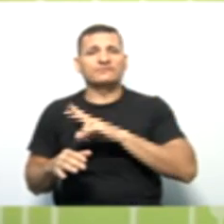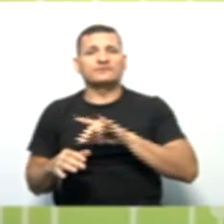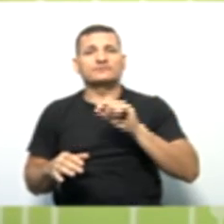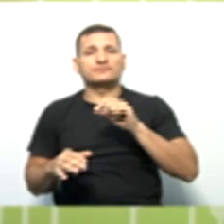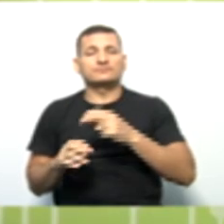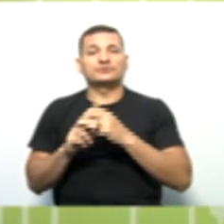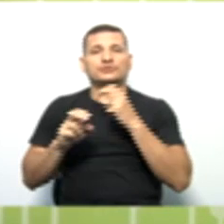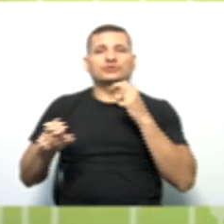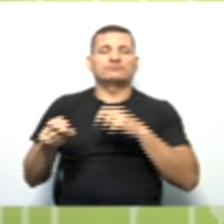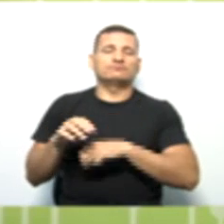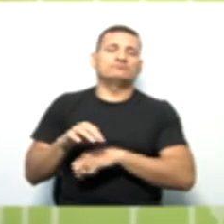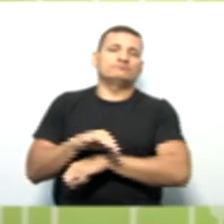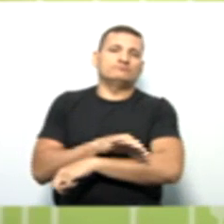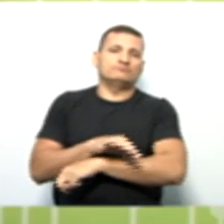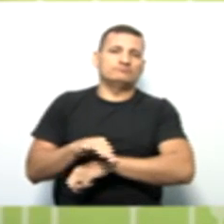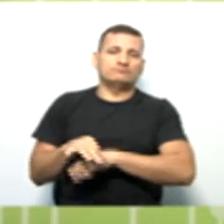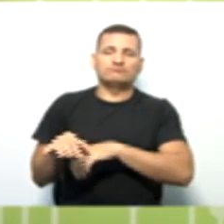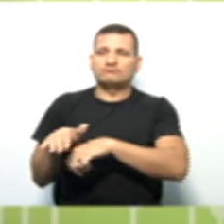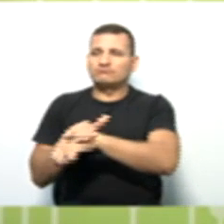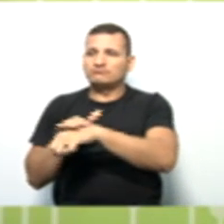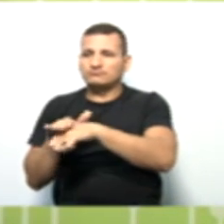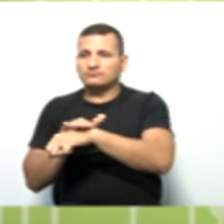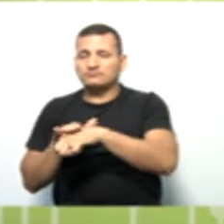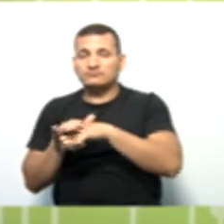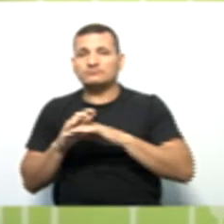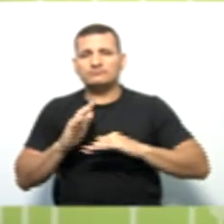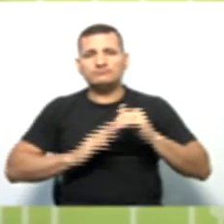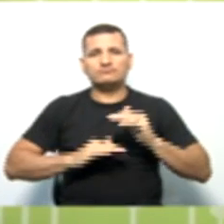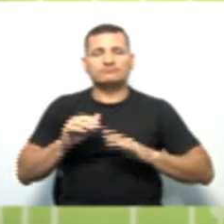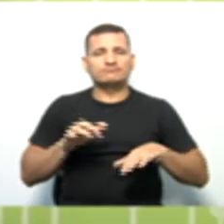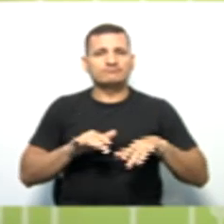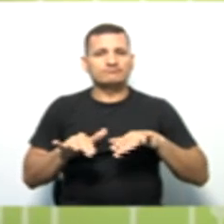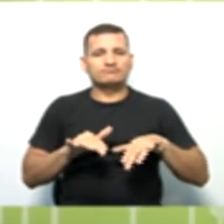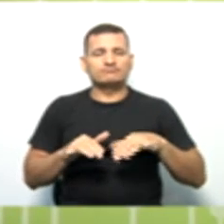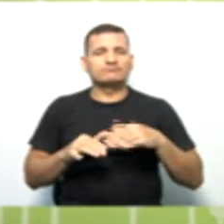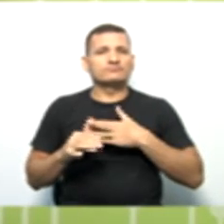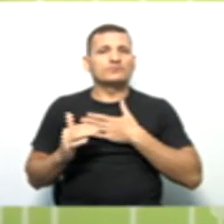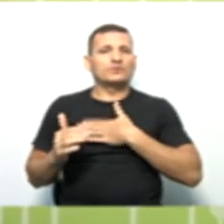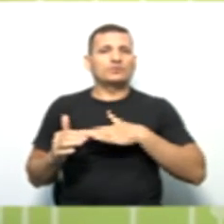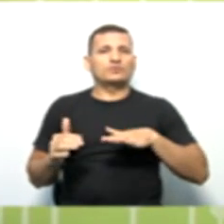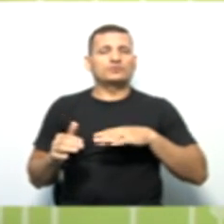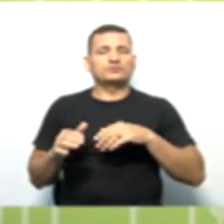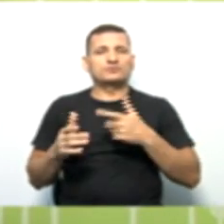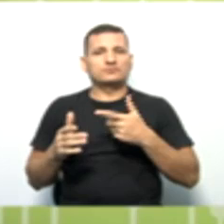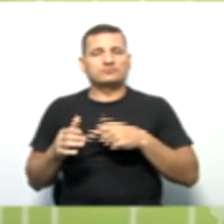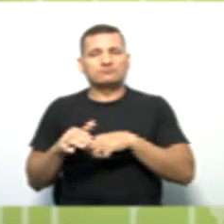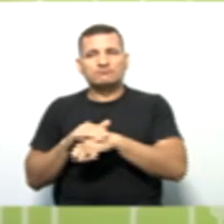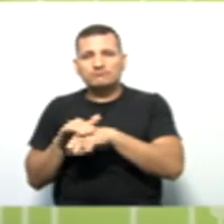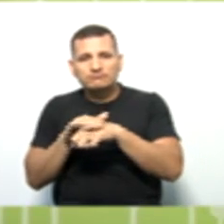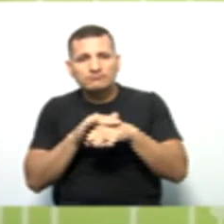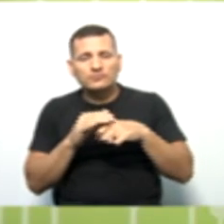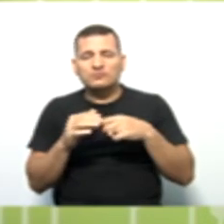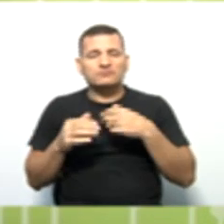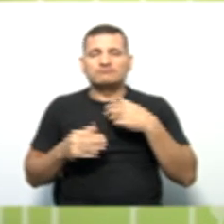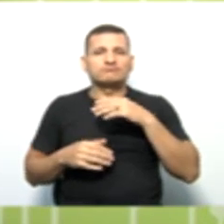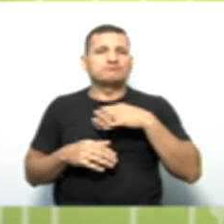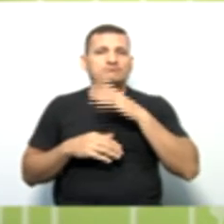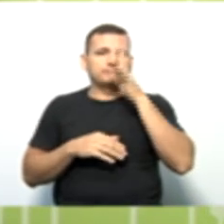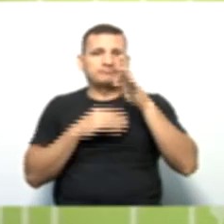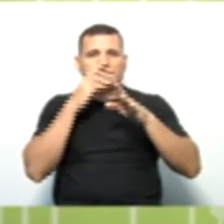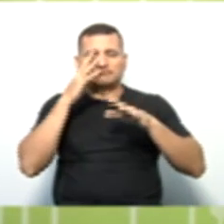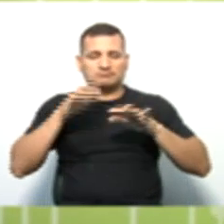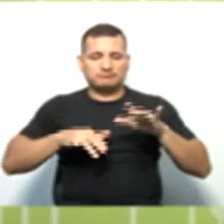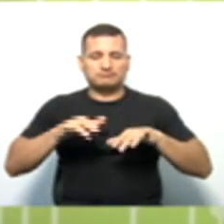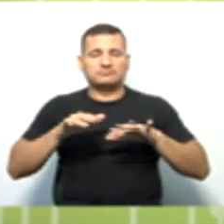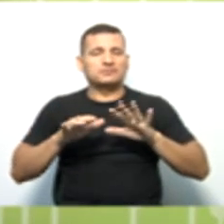software. Aquele programador que já não tem, assim, já não gosta muito de conversar com o outro, ele vai fazer da forma dele. E aí pronto, ele vai